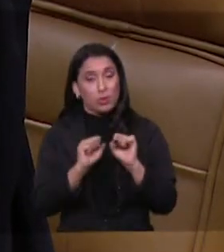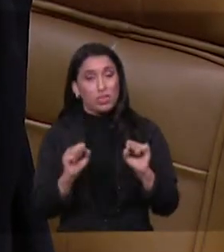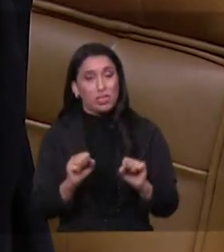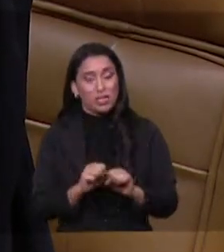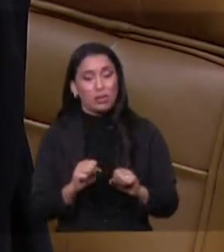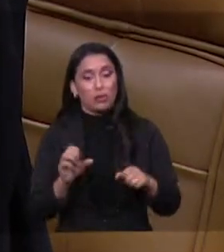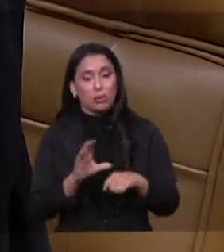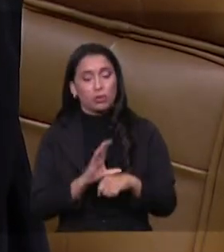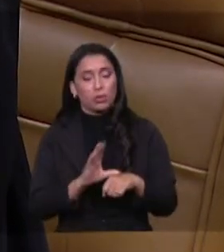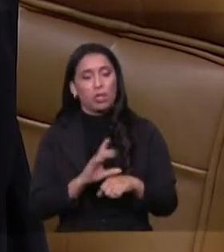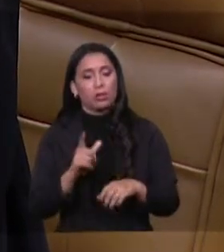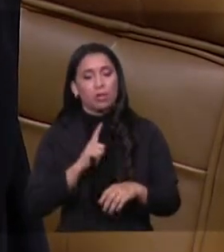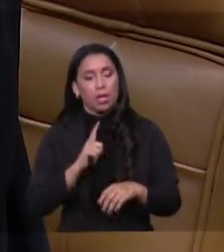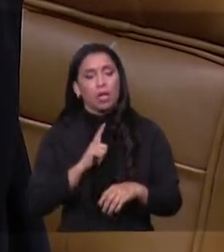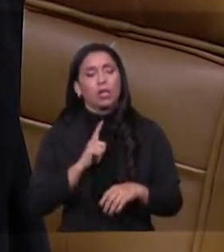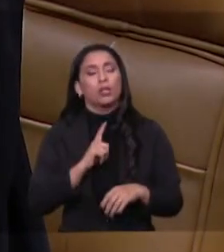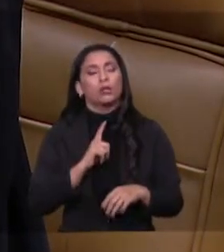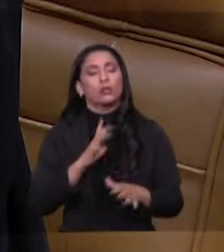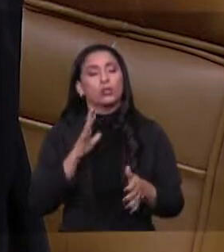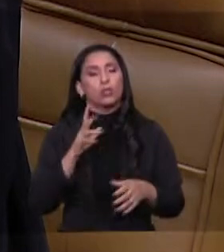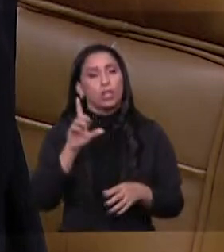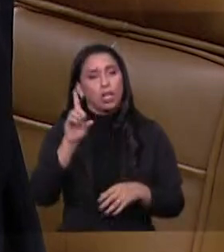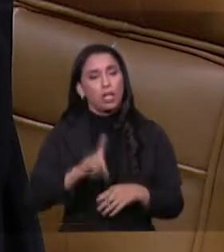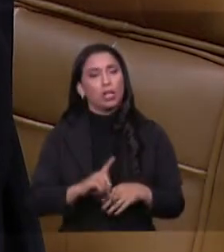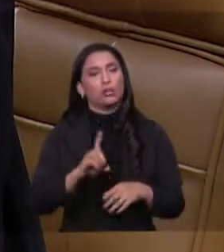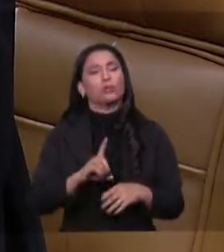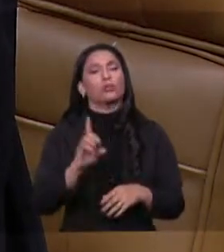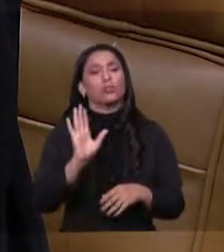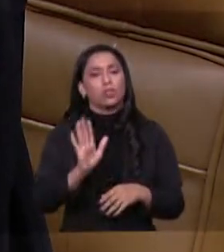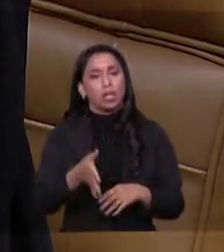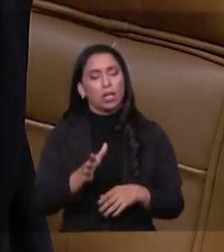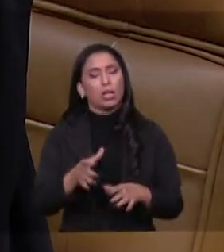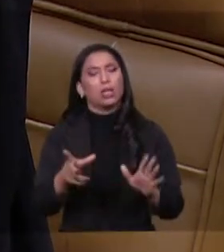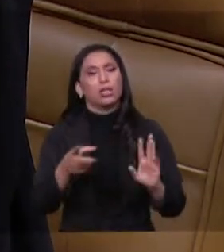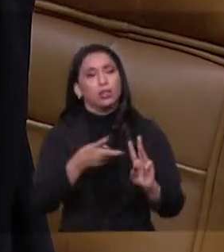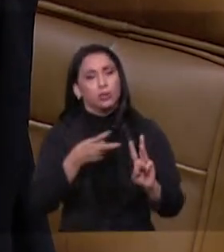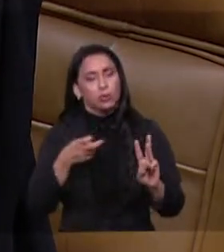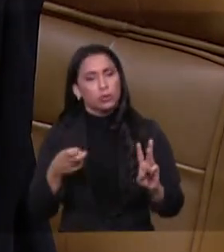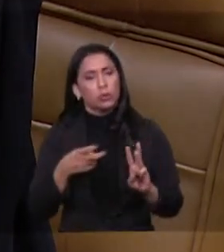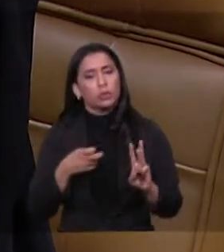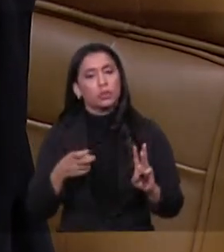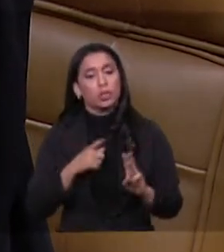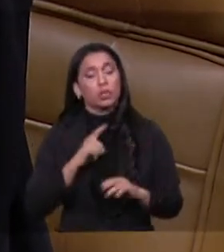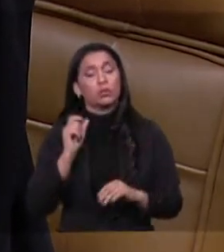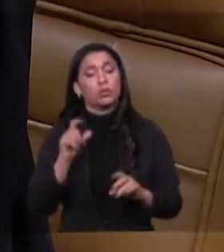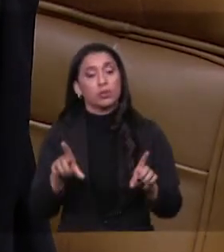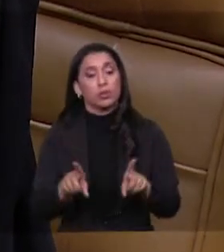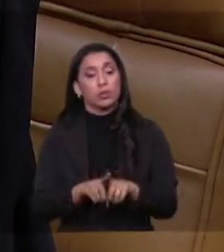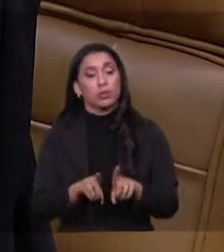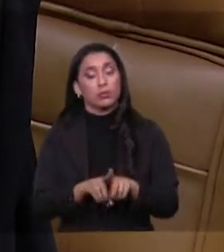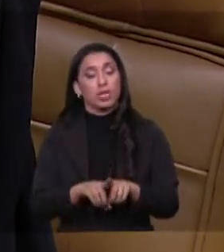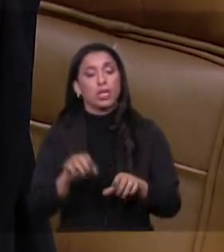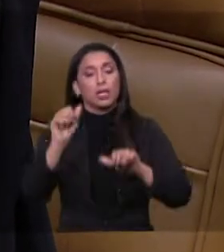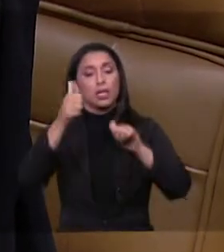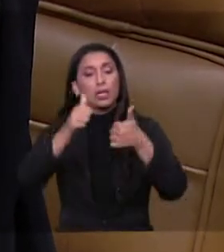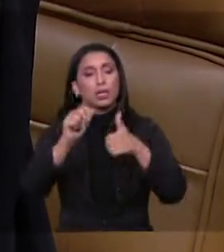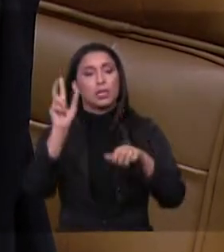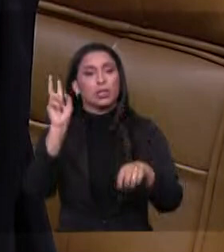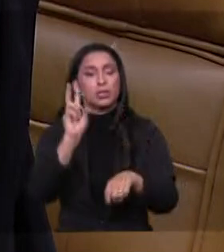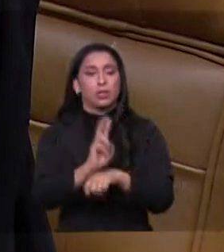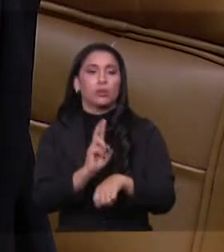constitucional reconheceu o direito originário à posse das terras tradicionalmente ocupadas, senhor ministro Cristiano Zanin, além de ministro conferir do STF. Exaustiva